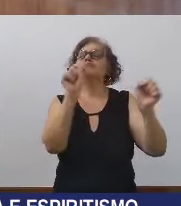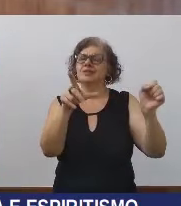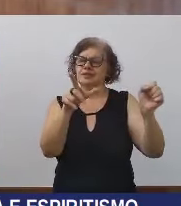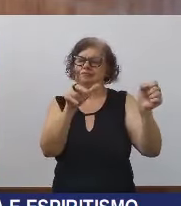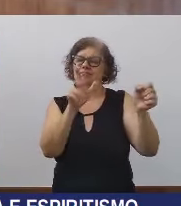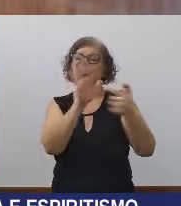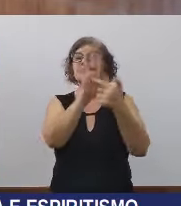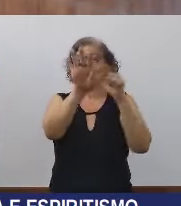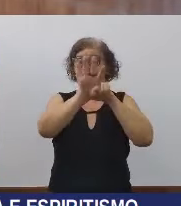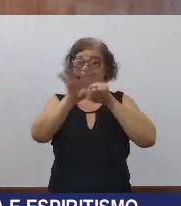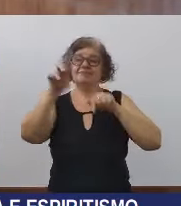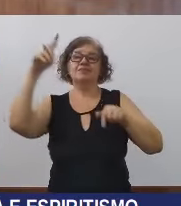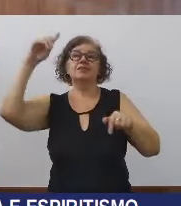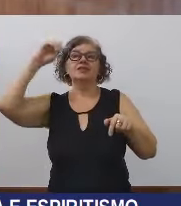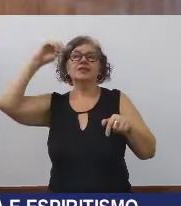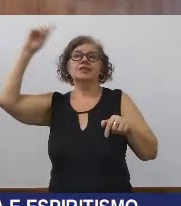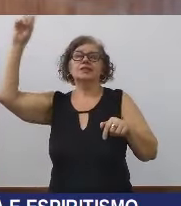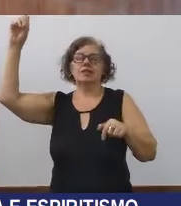Deus,